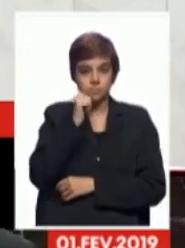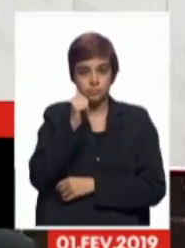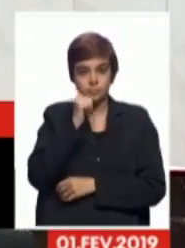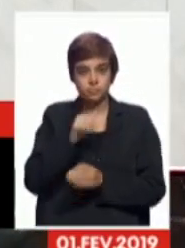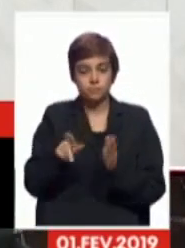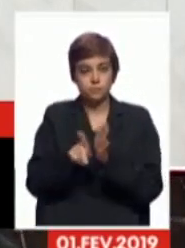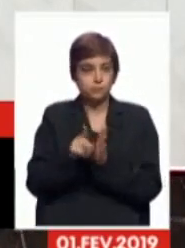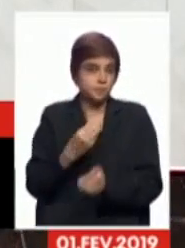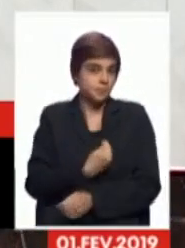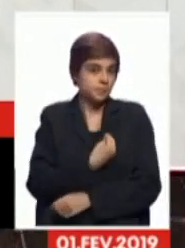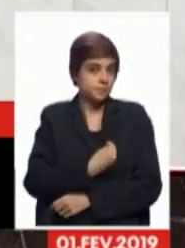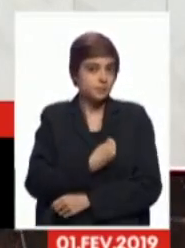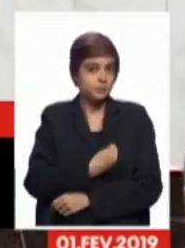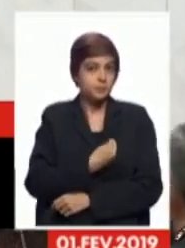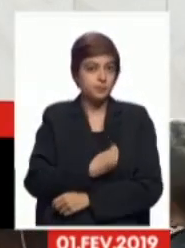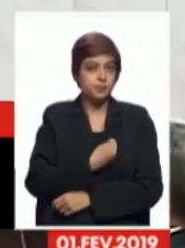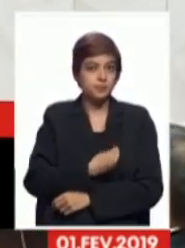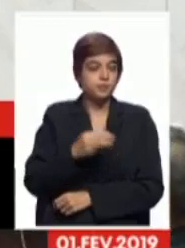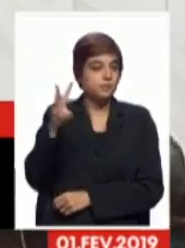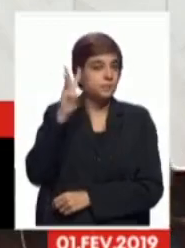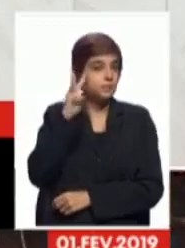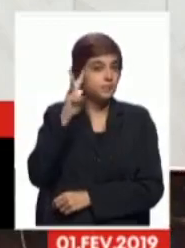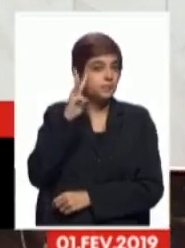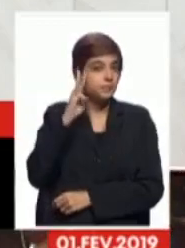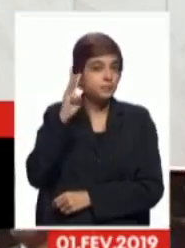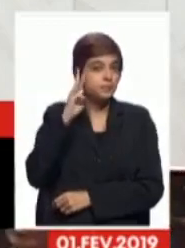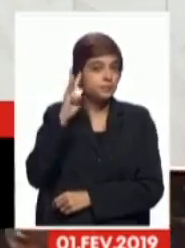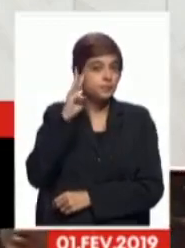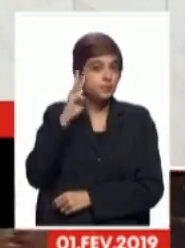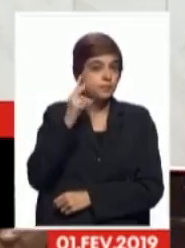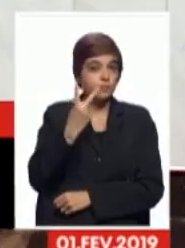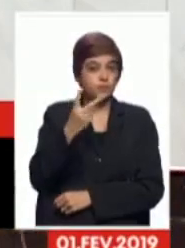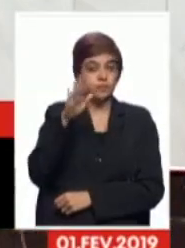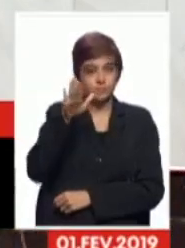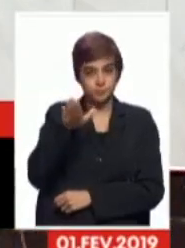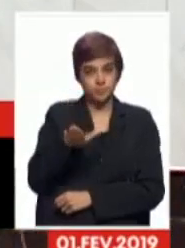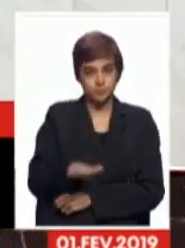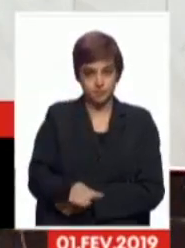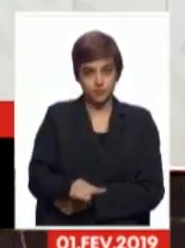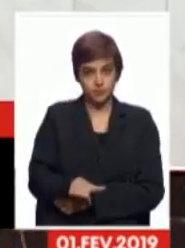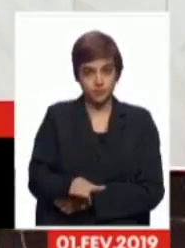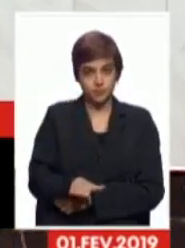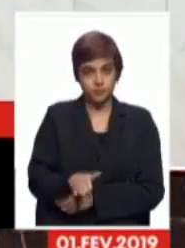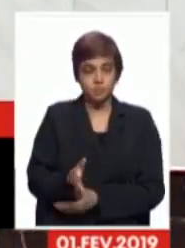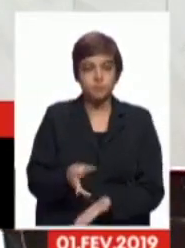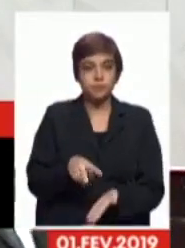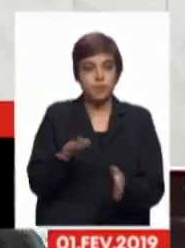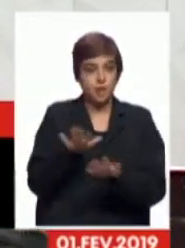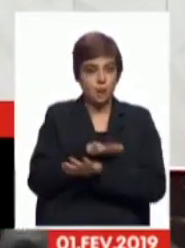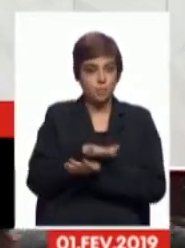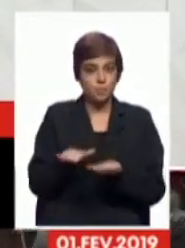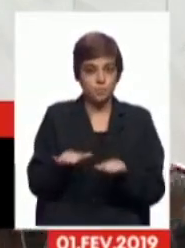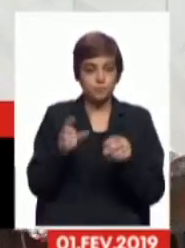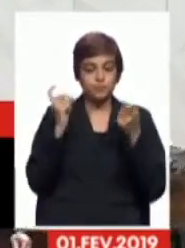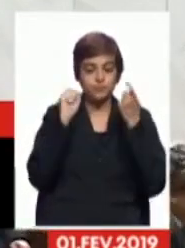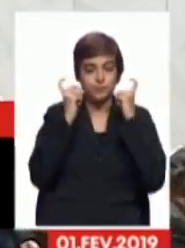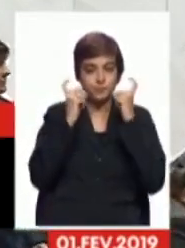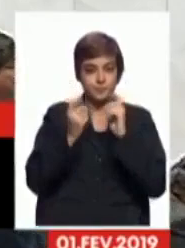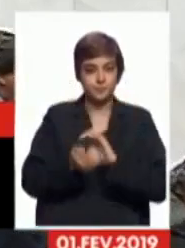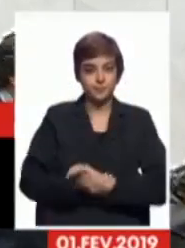terça-feira, dia 5, às 14 horas, com a ordem do dia a ser publicada. Levanta-se a reunião.